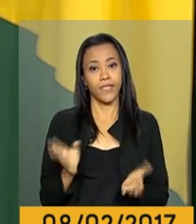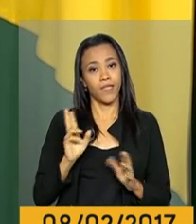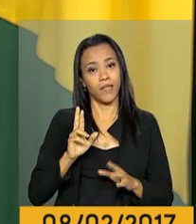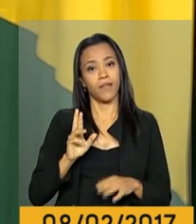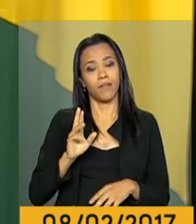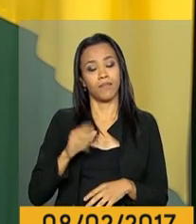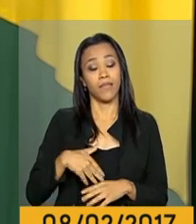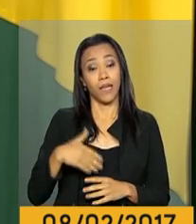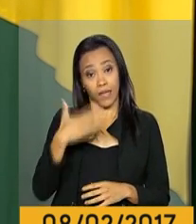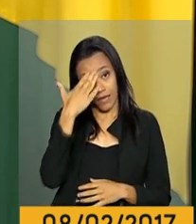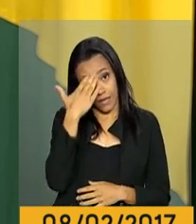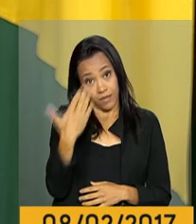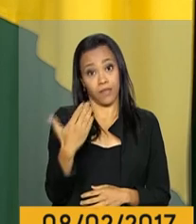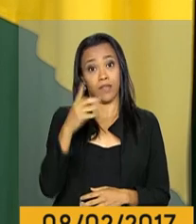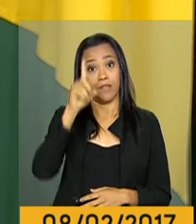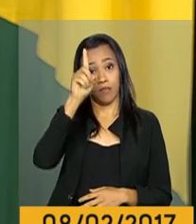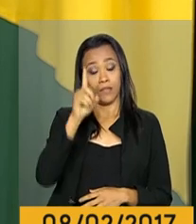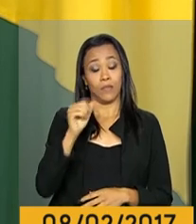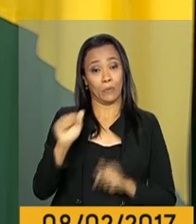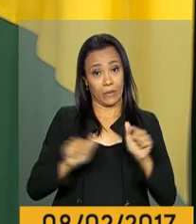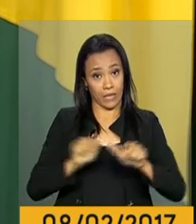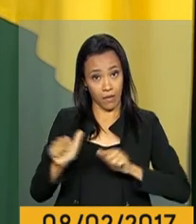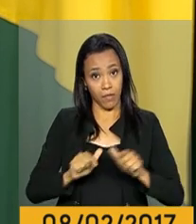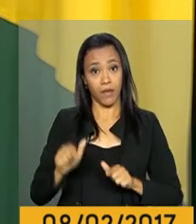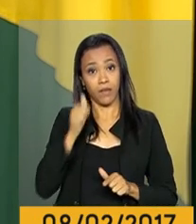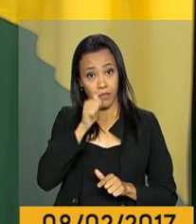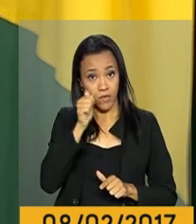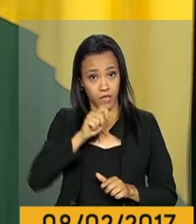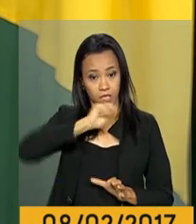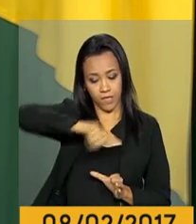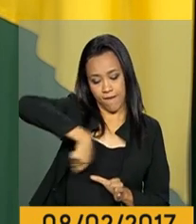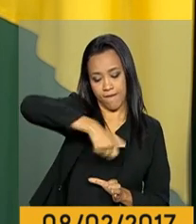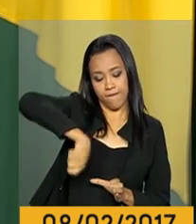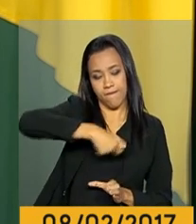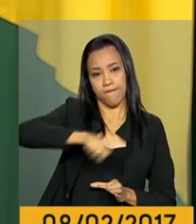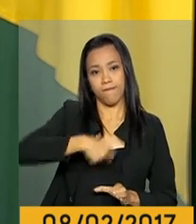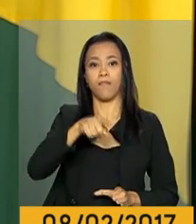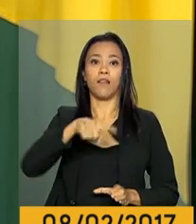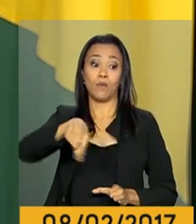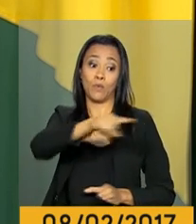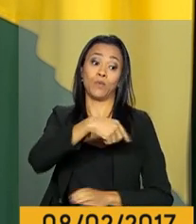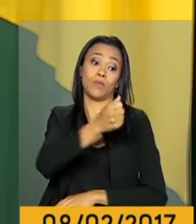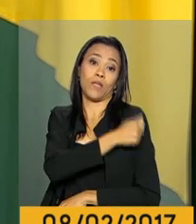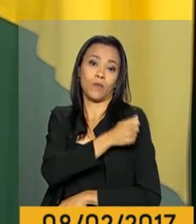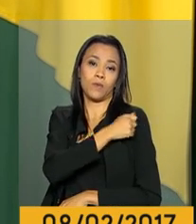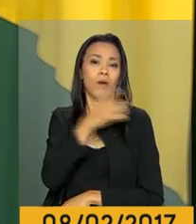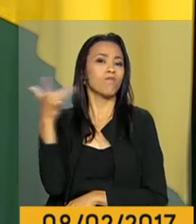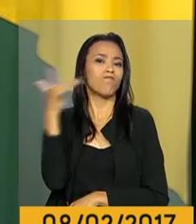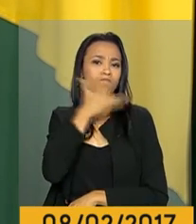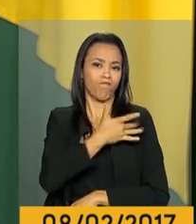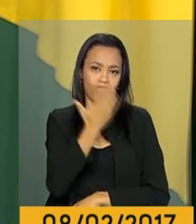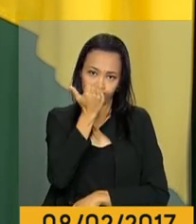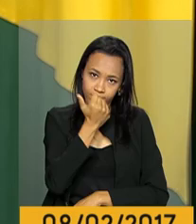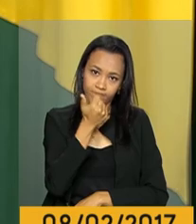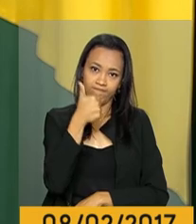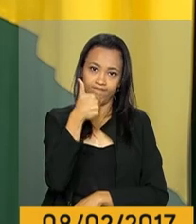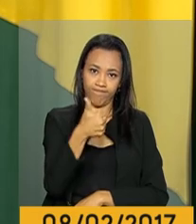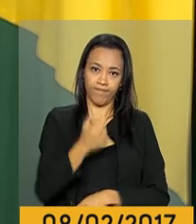das merendeiras se alimenta da melhor maneira nós